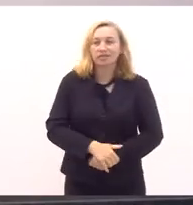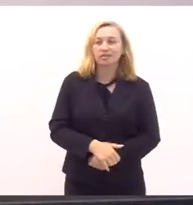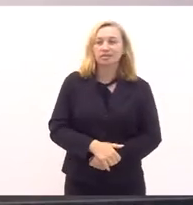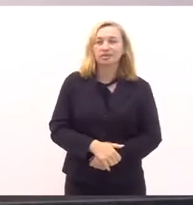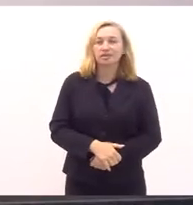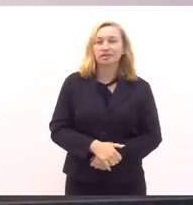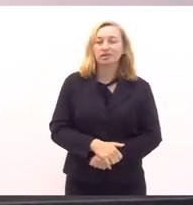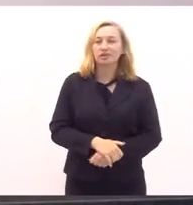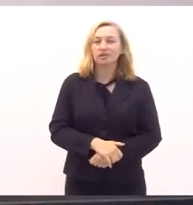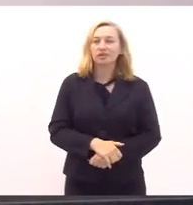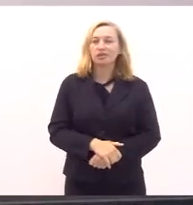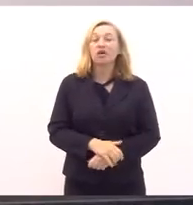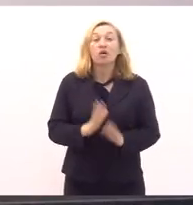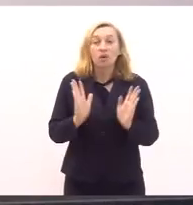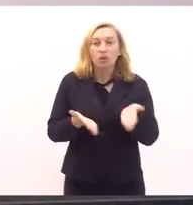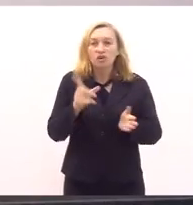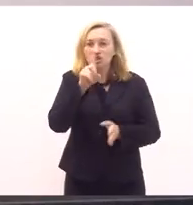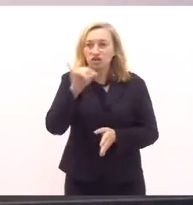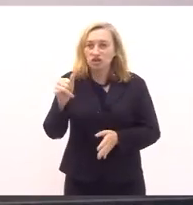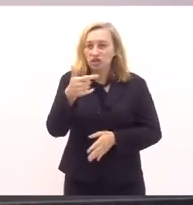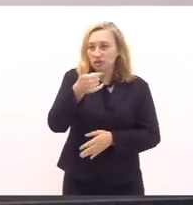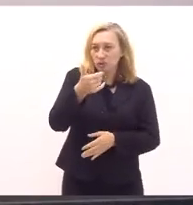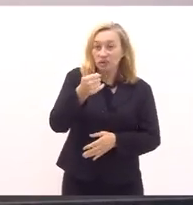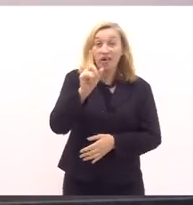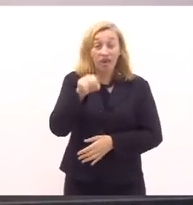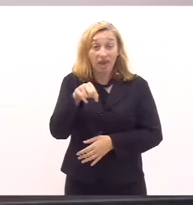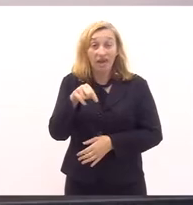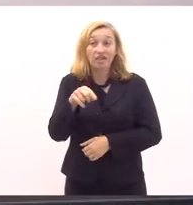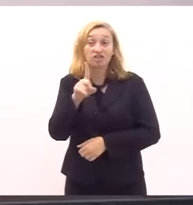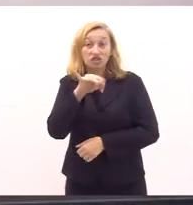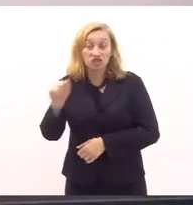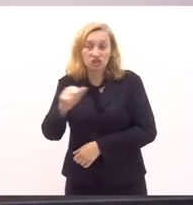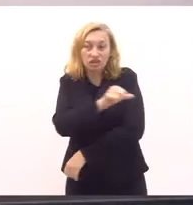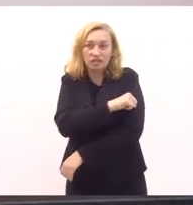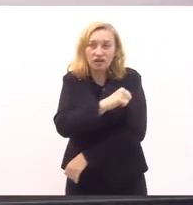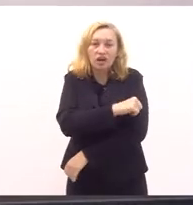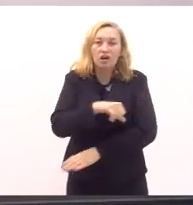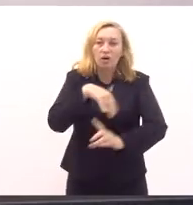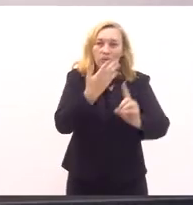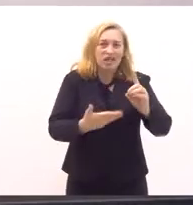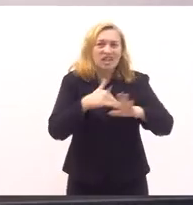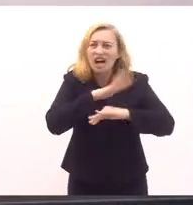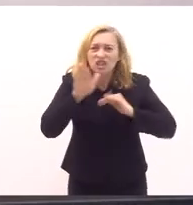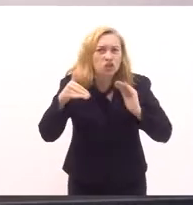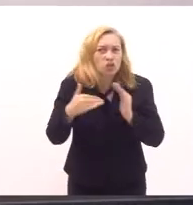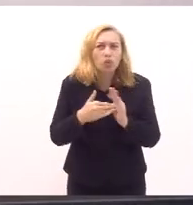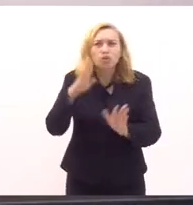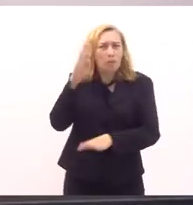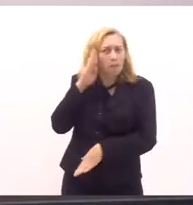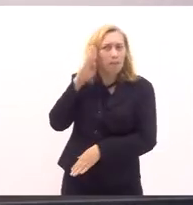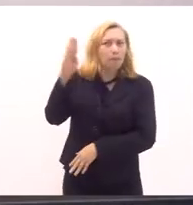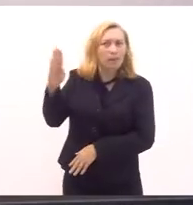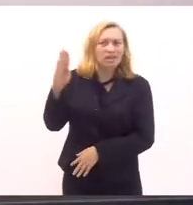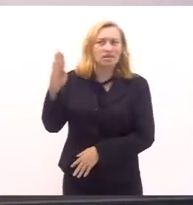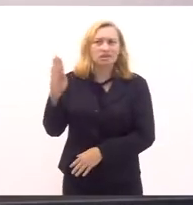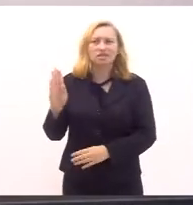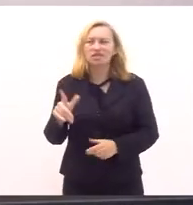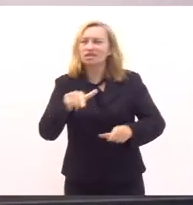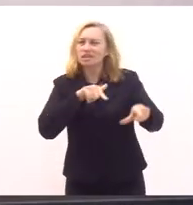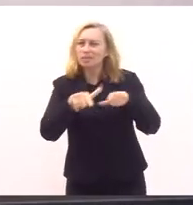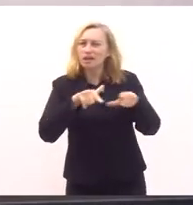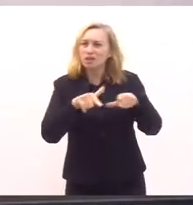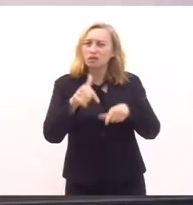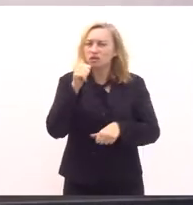é homenagem muito, hoje, dia 12, à enfermagem, e homenagem a todos, principalmente esses